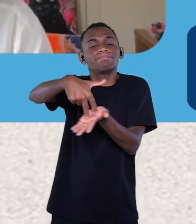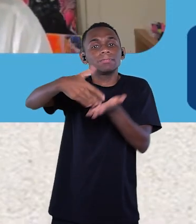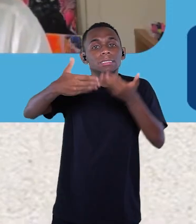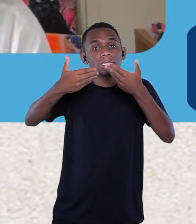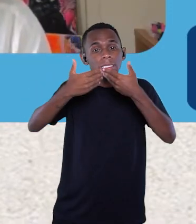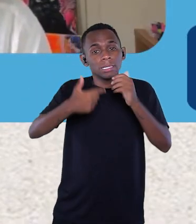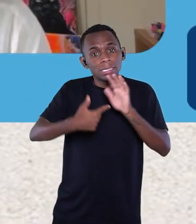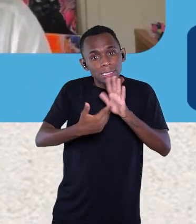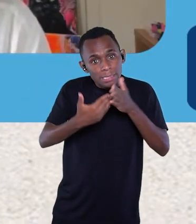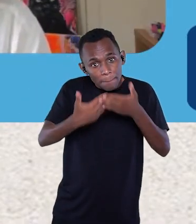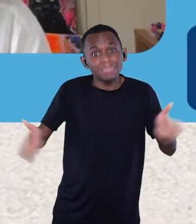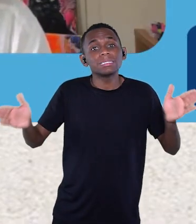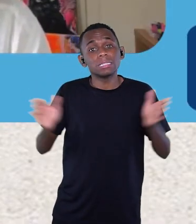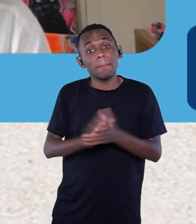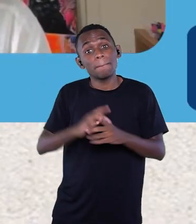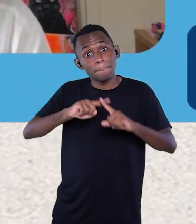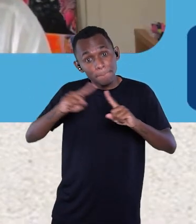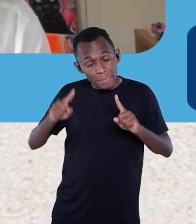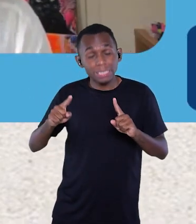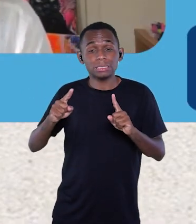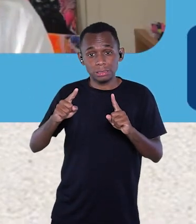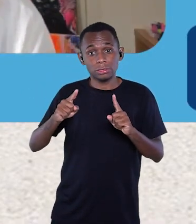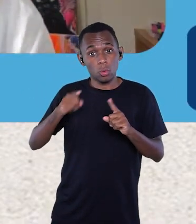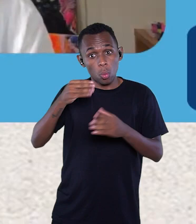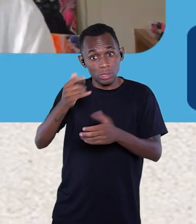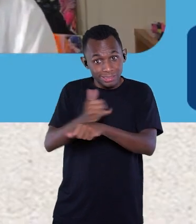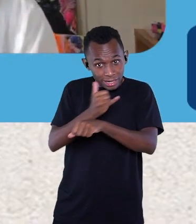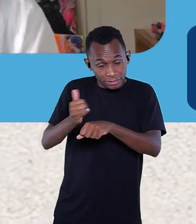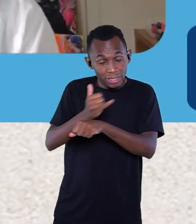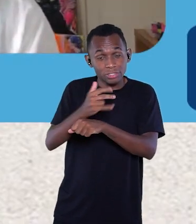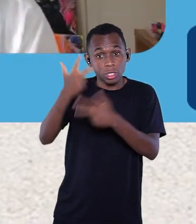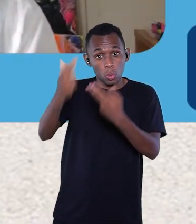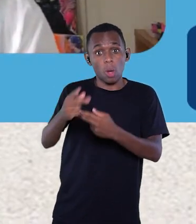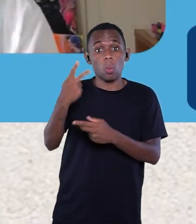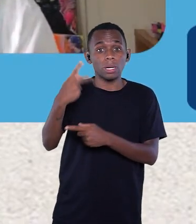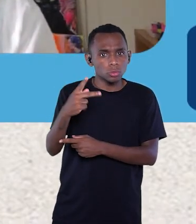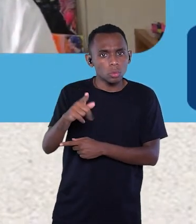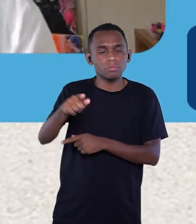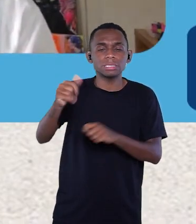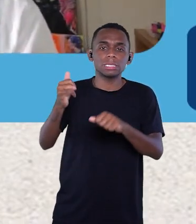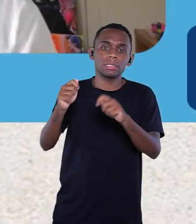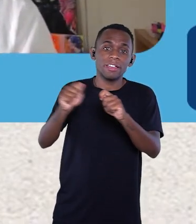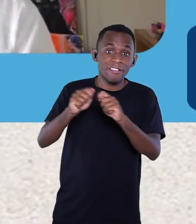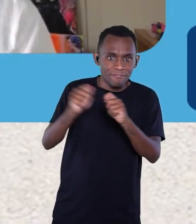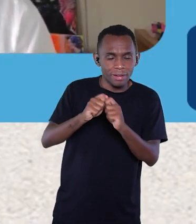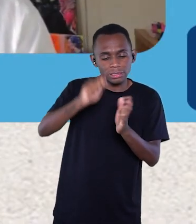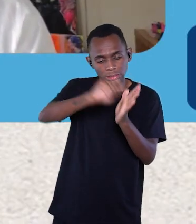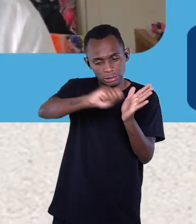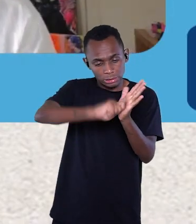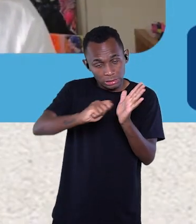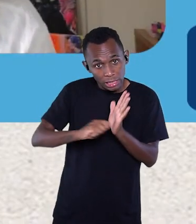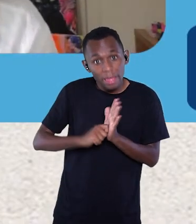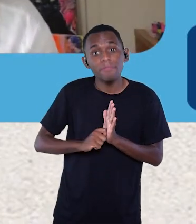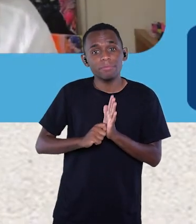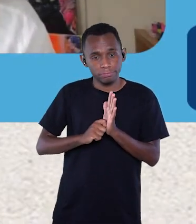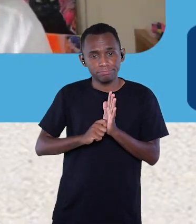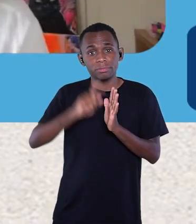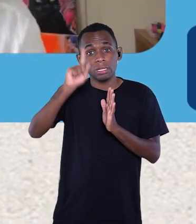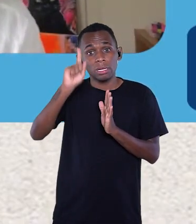né? E trazer dessa maneira, igual você está falando, igual você faz no seu livro, né?